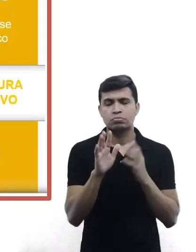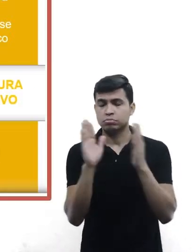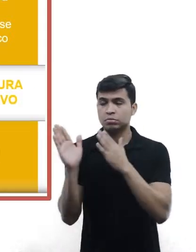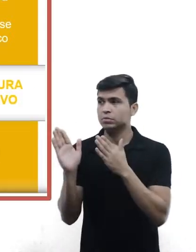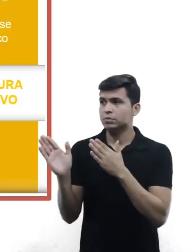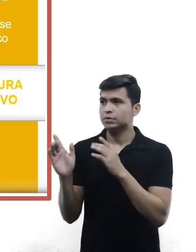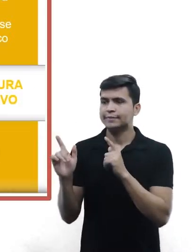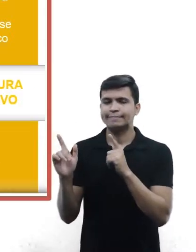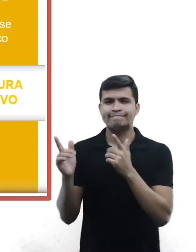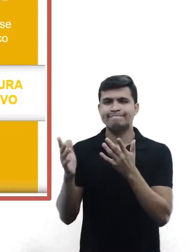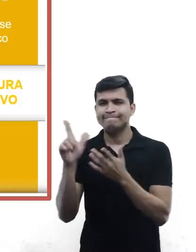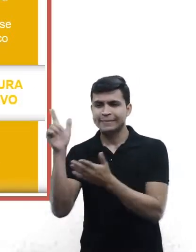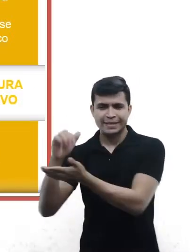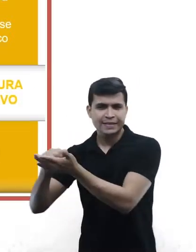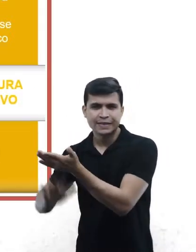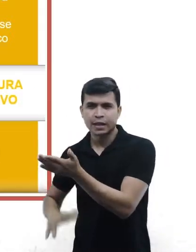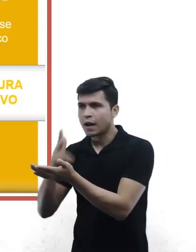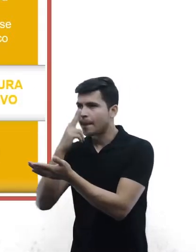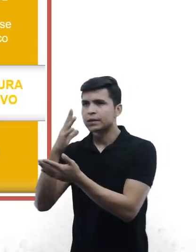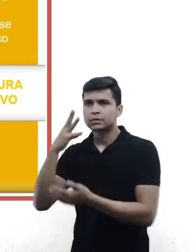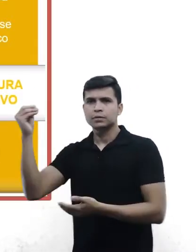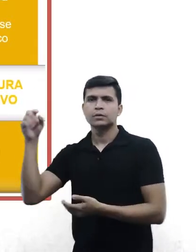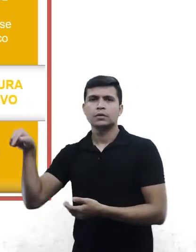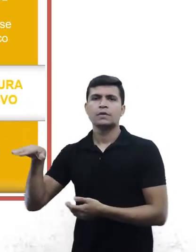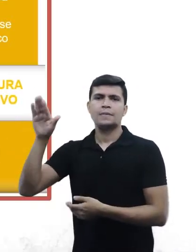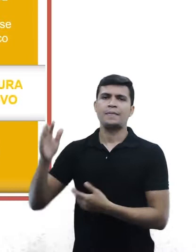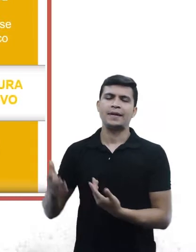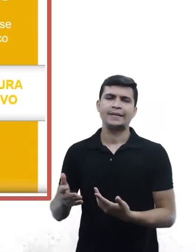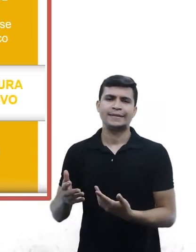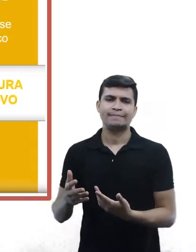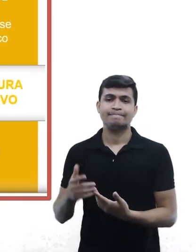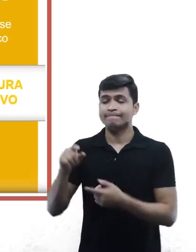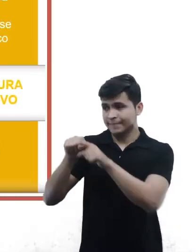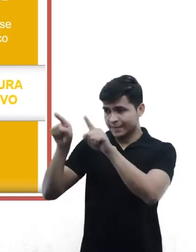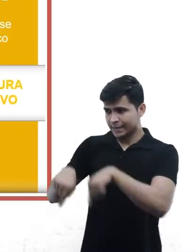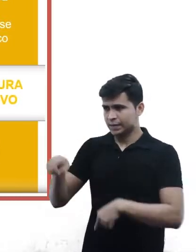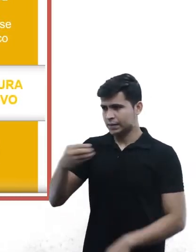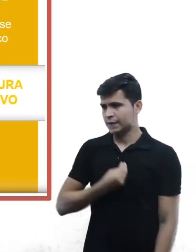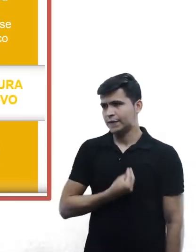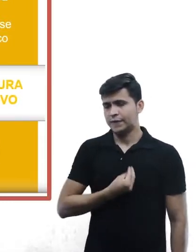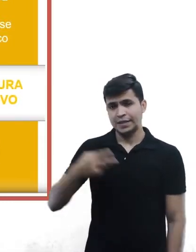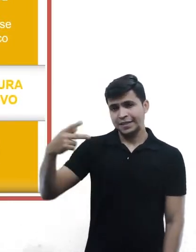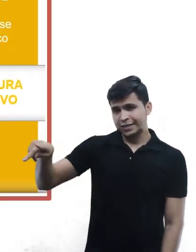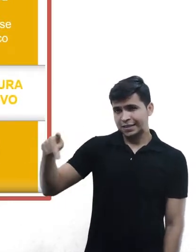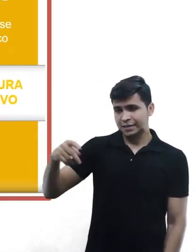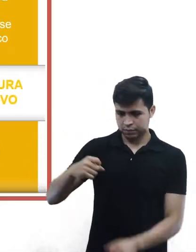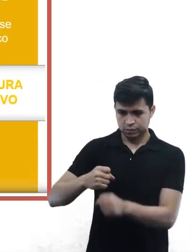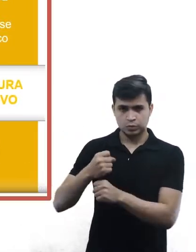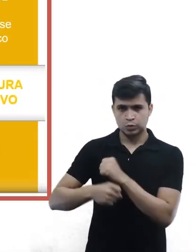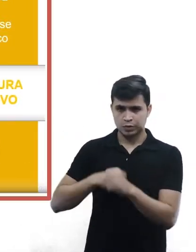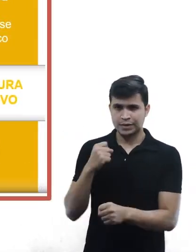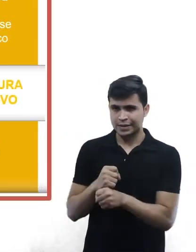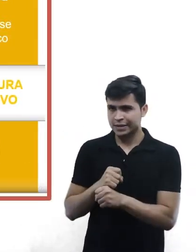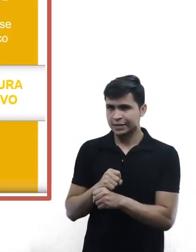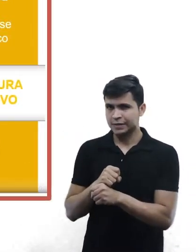se distrai facilmente com outra atividade que lhe pareça mais atrativa. O projeto de vida desse estudante de um determinado